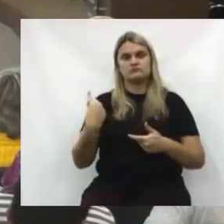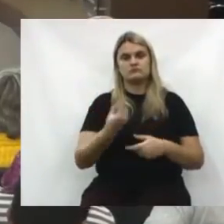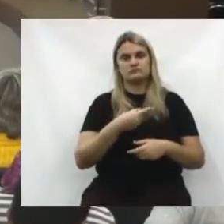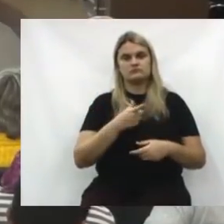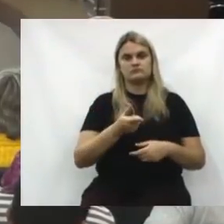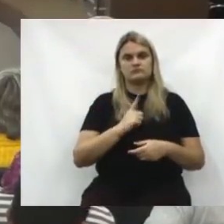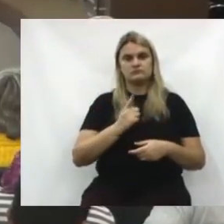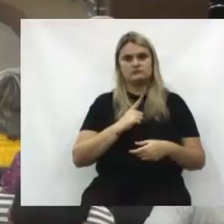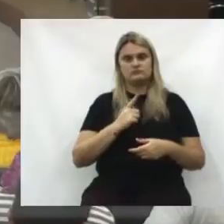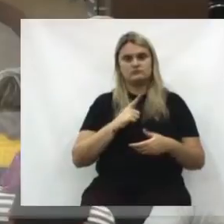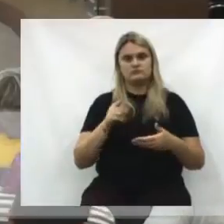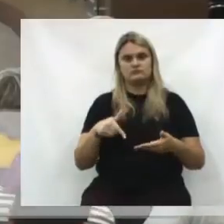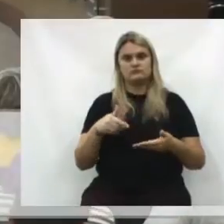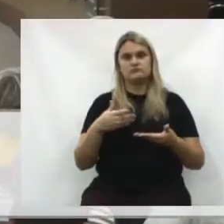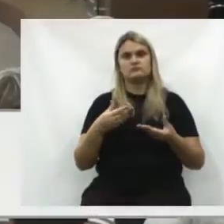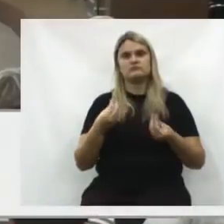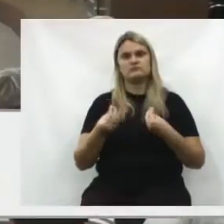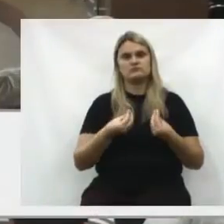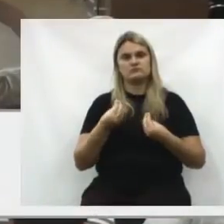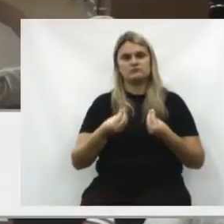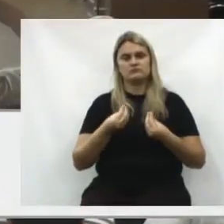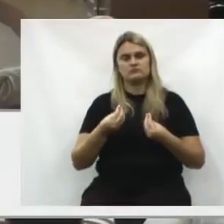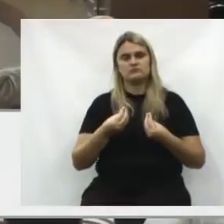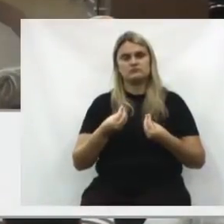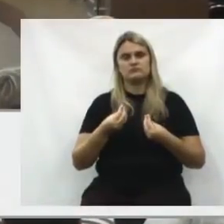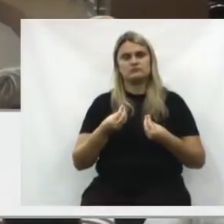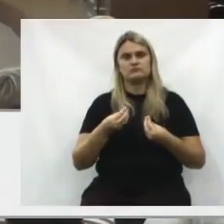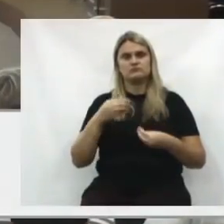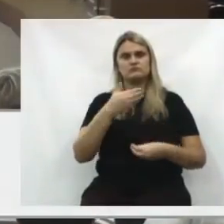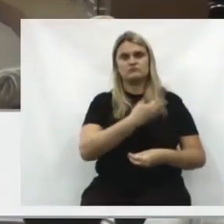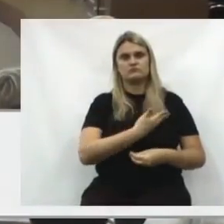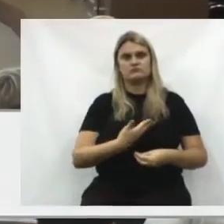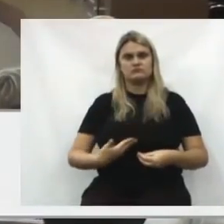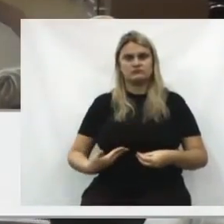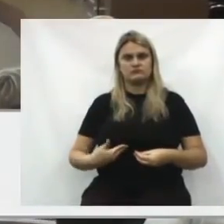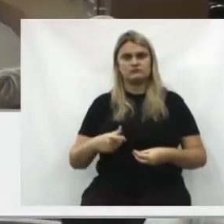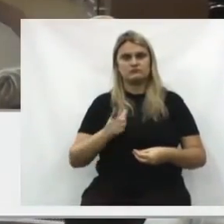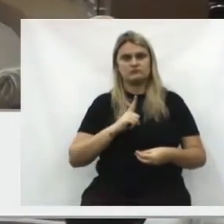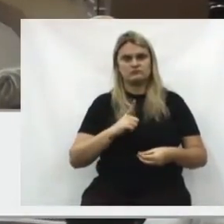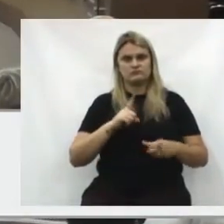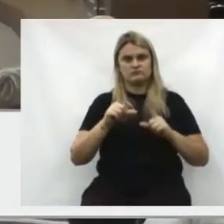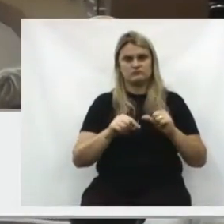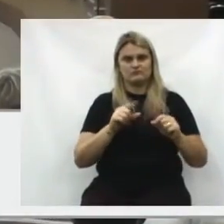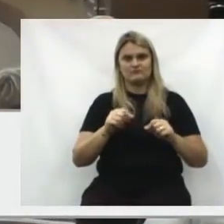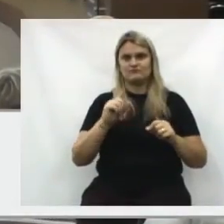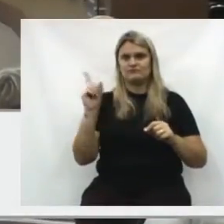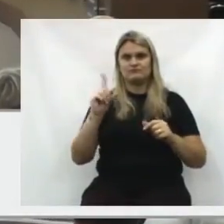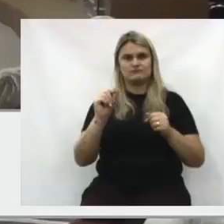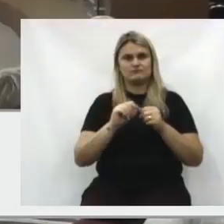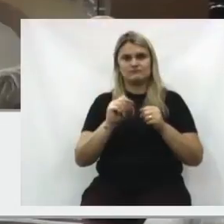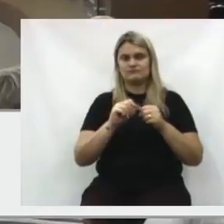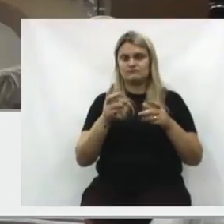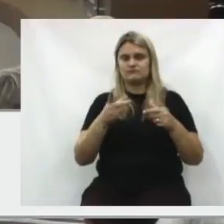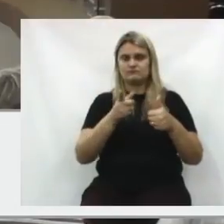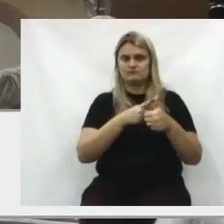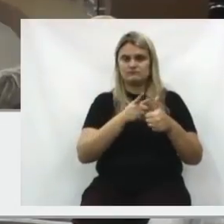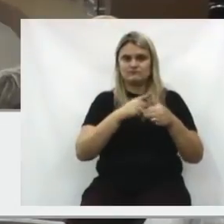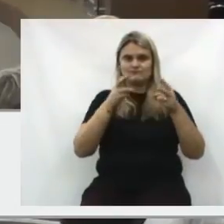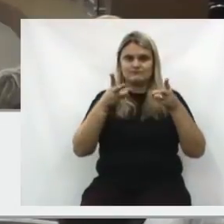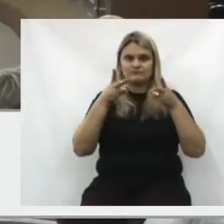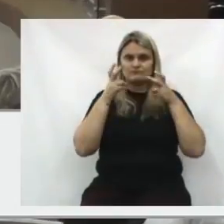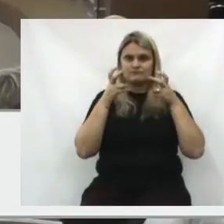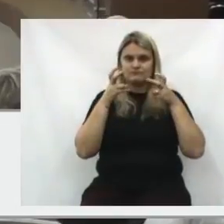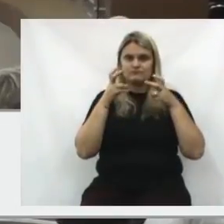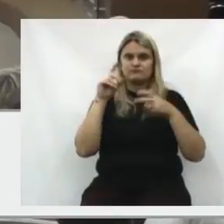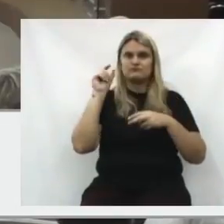Sass, aonde nós vemos aí, de forma que este governo toma as medidas sem fazer